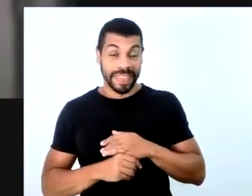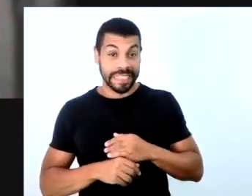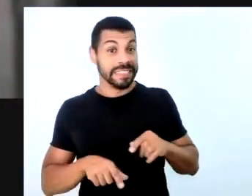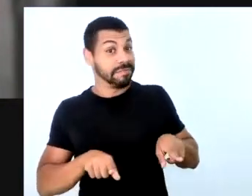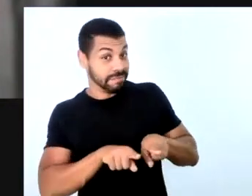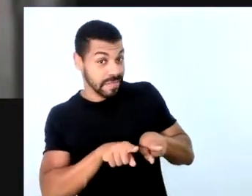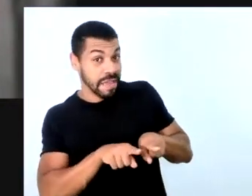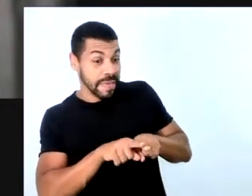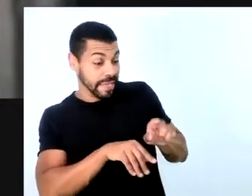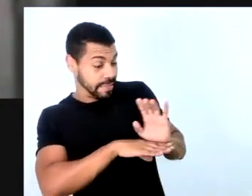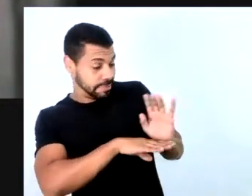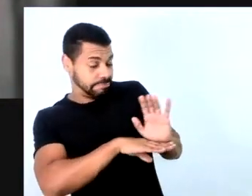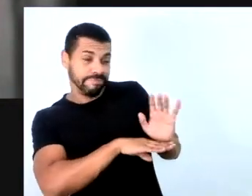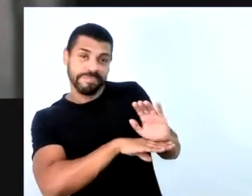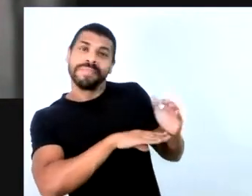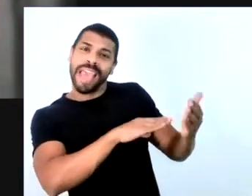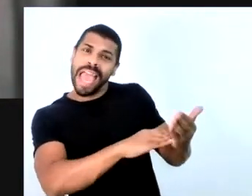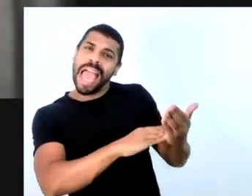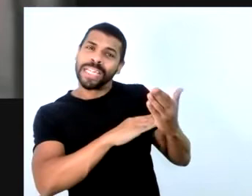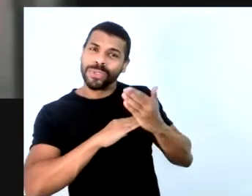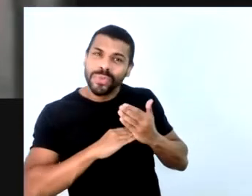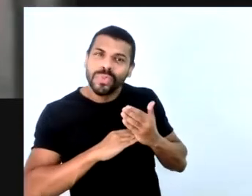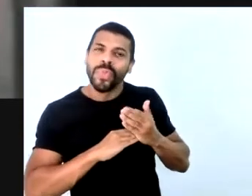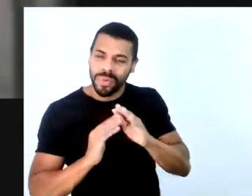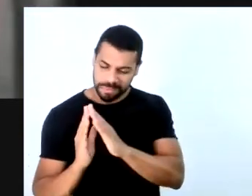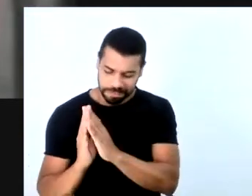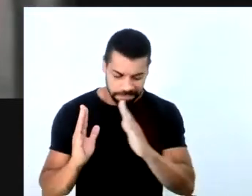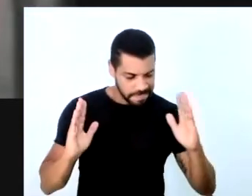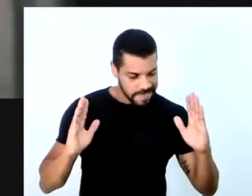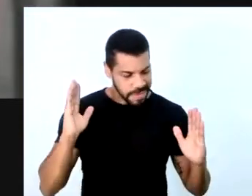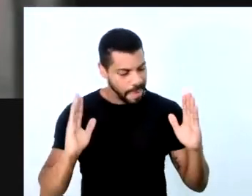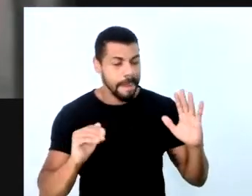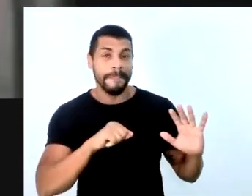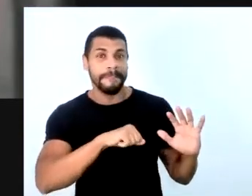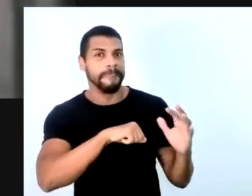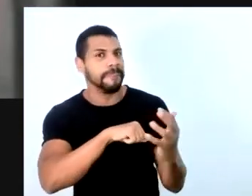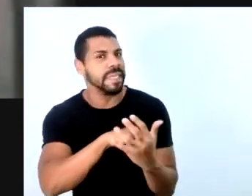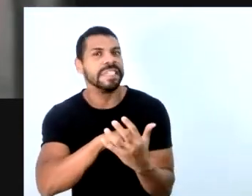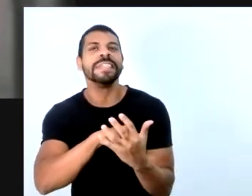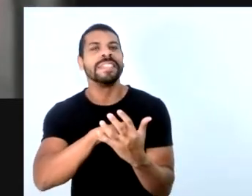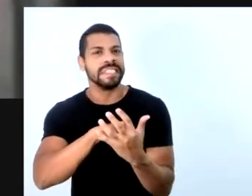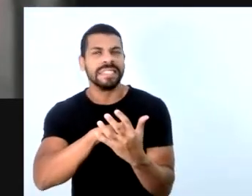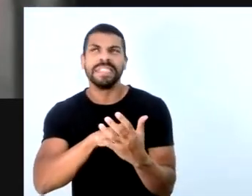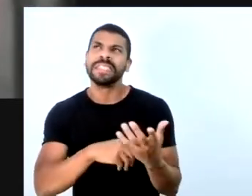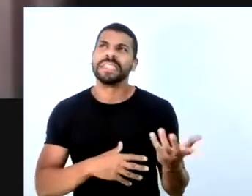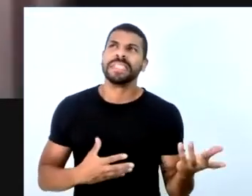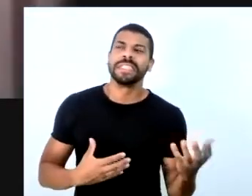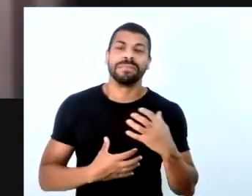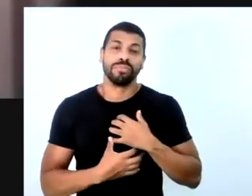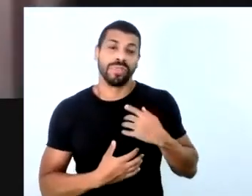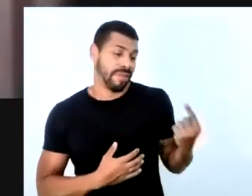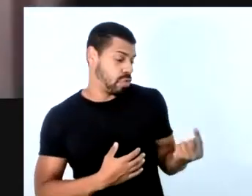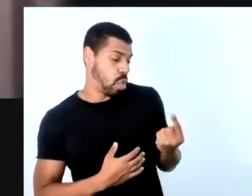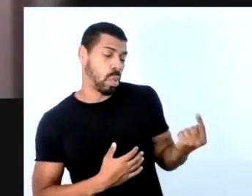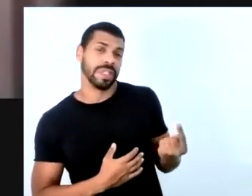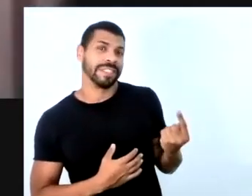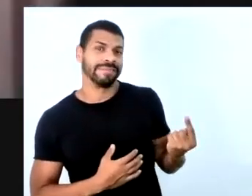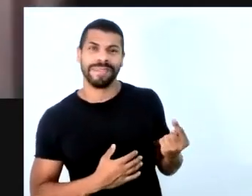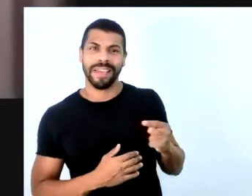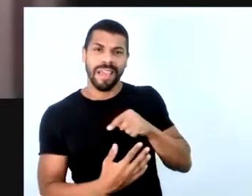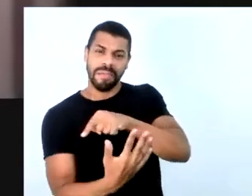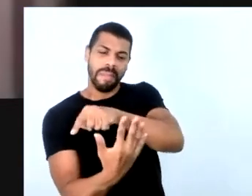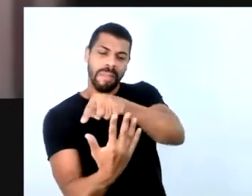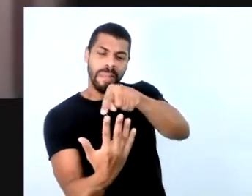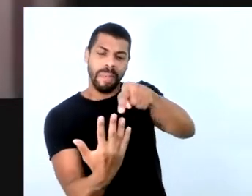muito bom, foi muito prazeroso. E eu digo que, de certa forma, o Chão de Estrelas me ajudou a atravessar a pandemia, porque eu